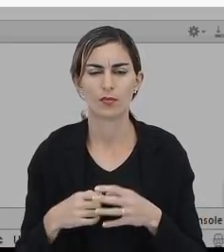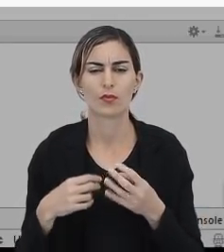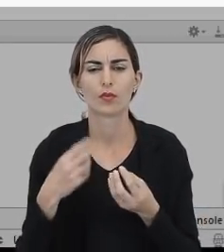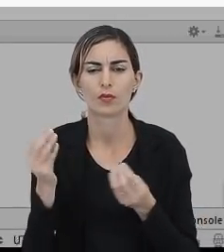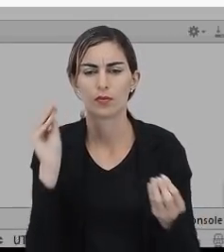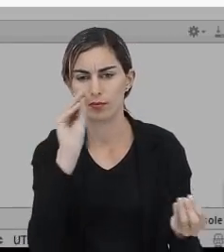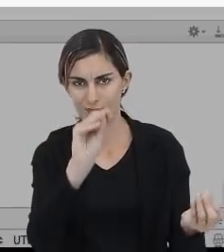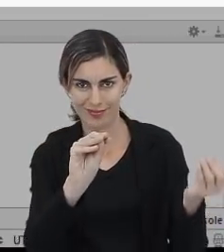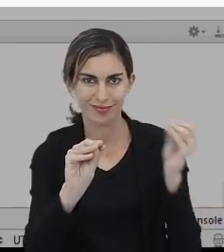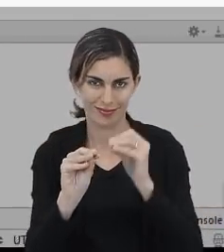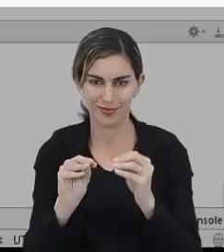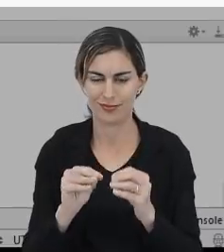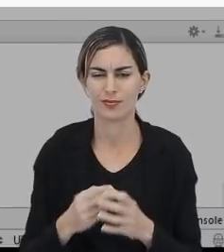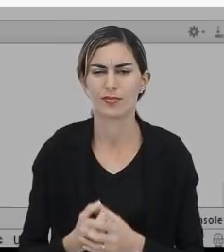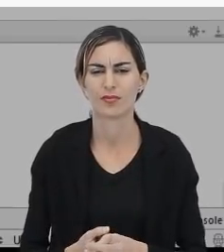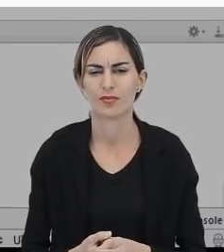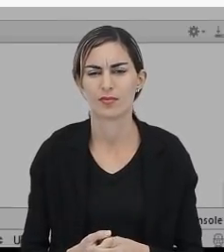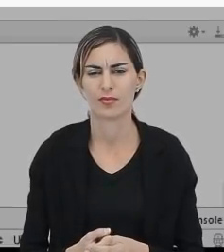Por enquanto...